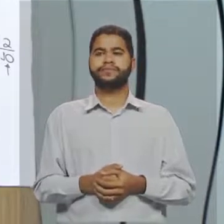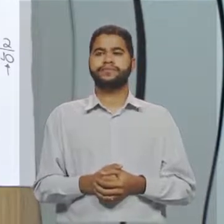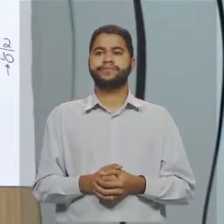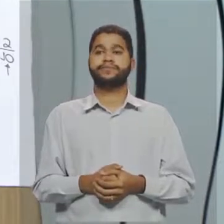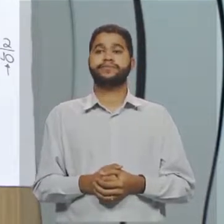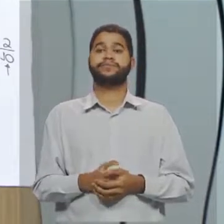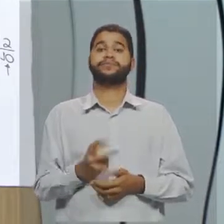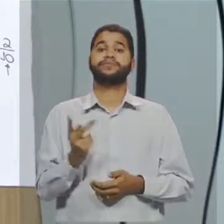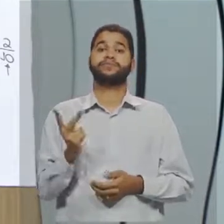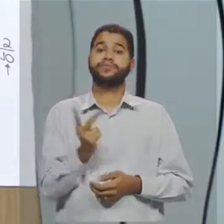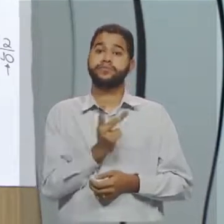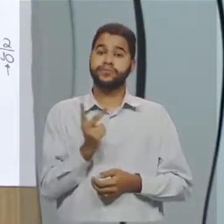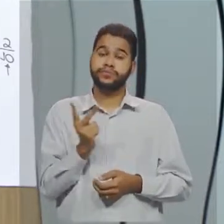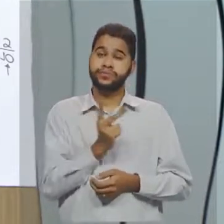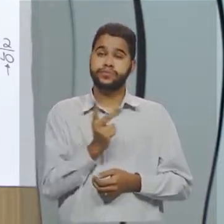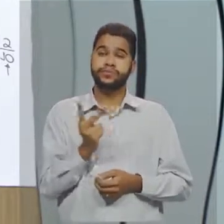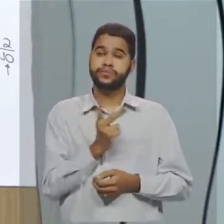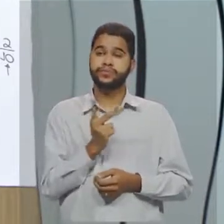as duas